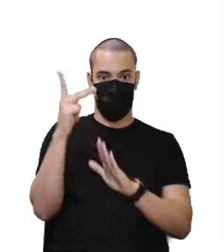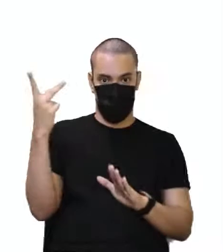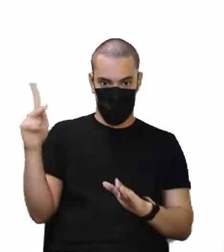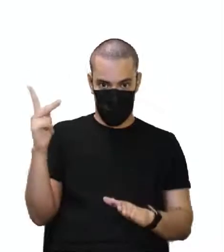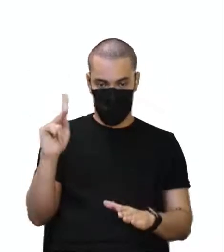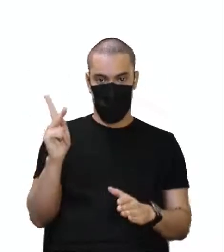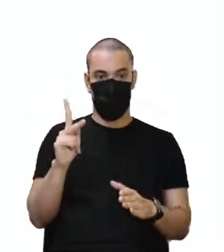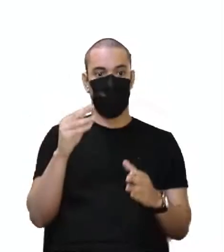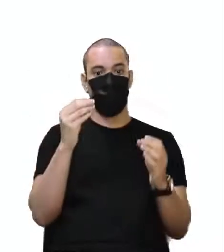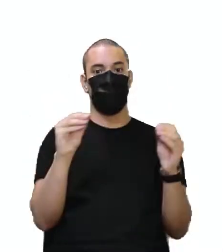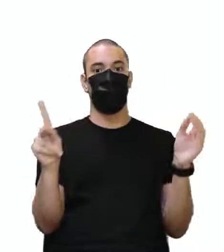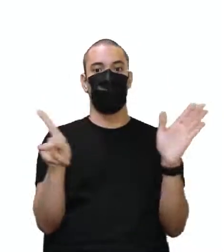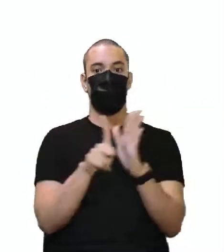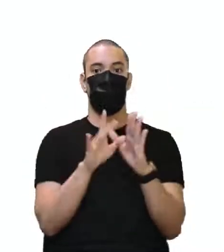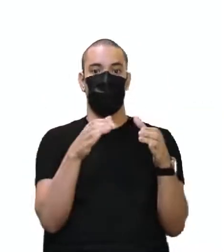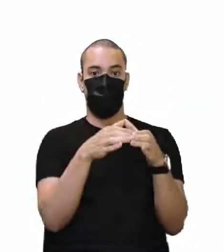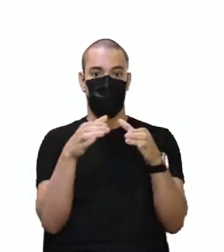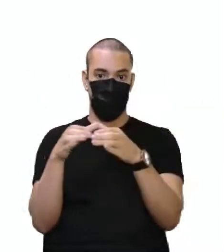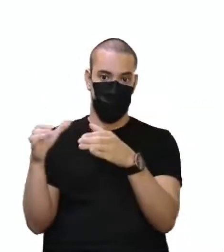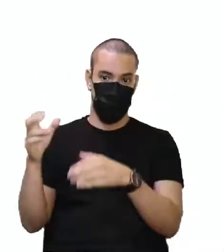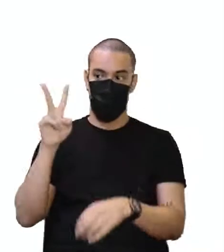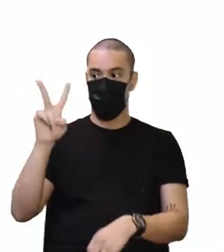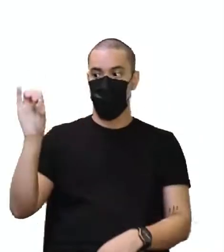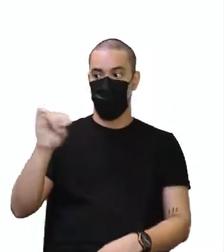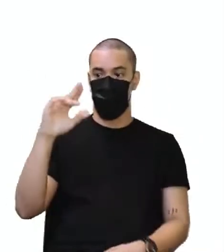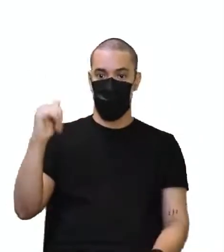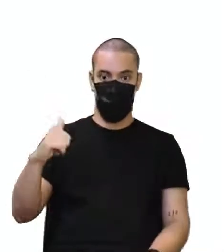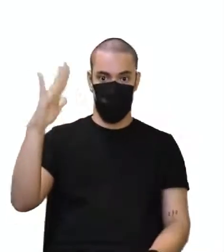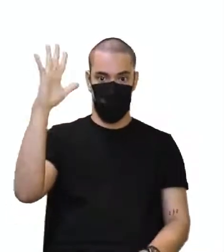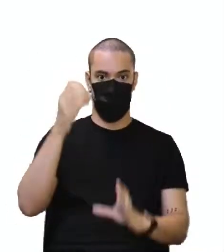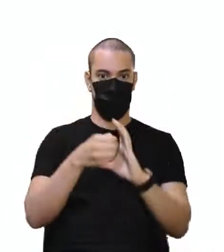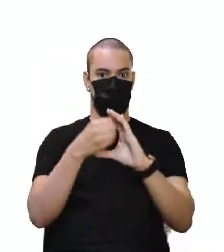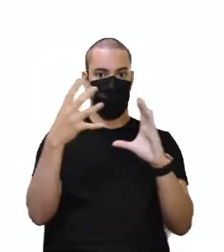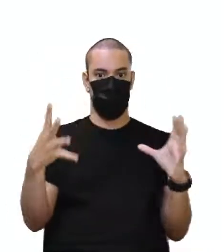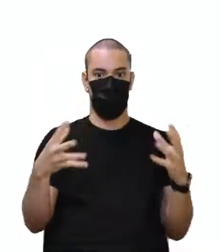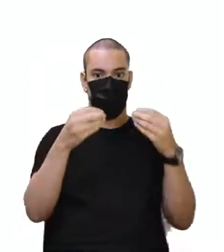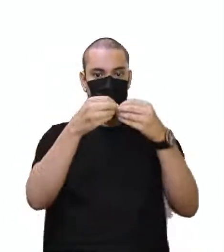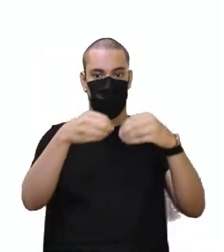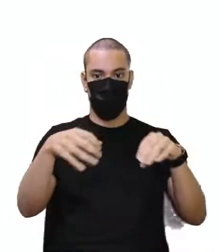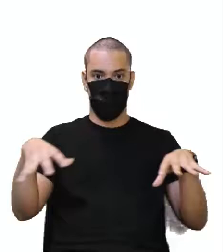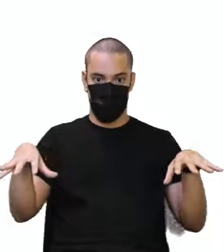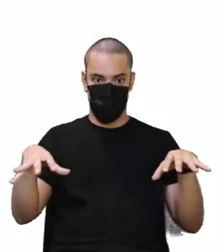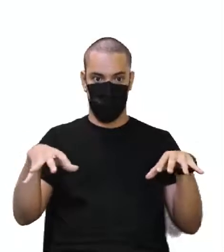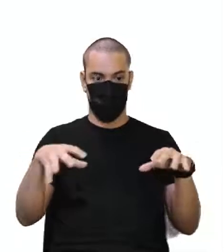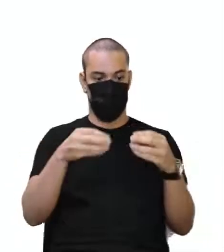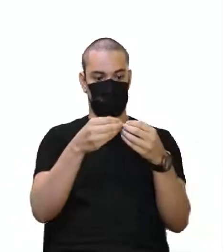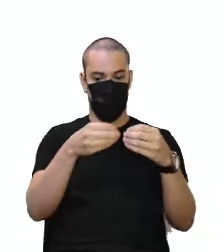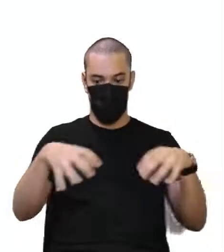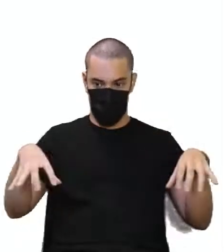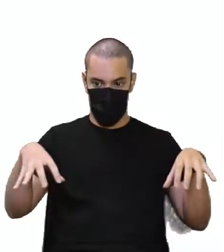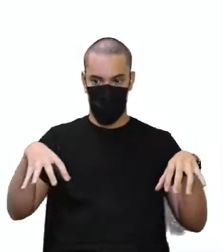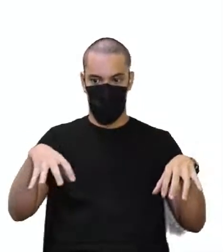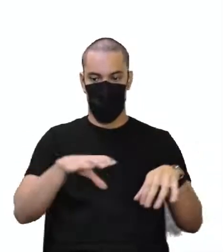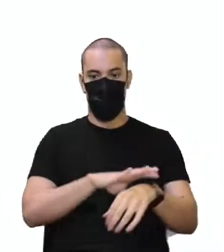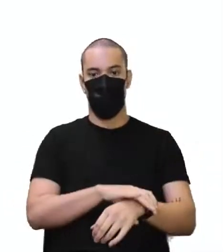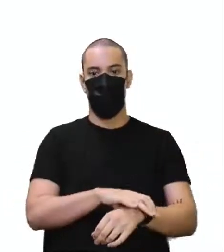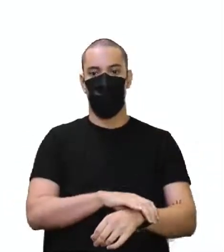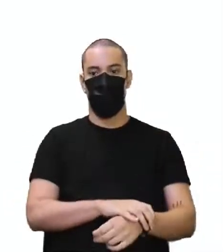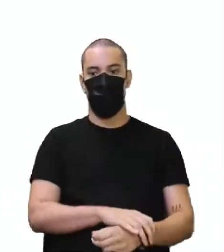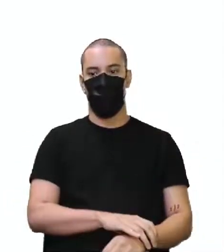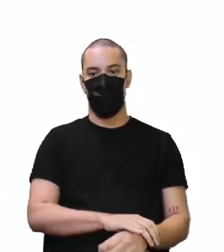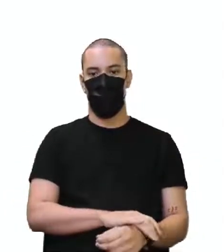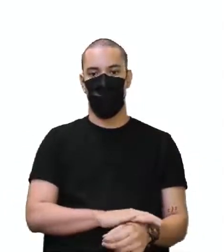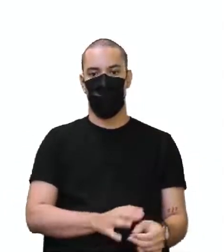Os fatores para as 2 ou mais características segregam-se. O que é mesmo segregar? Elas se separam,